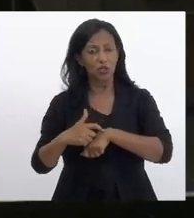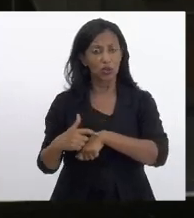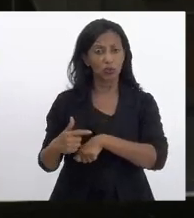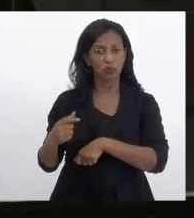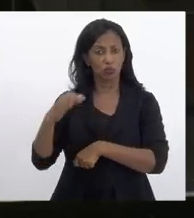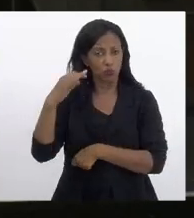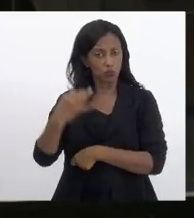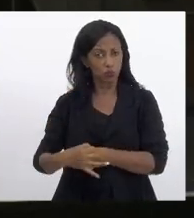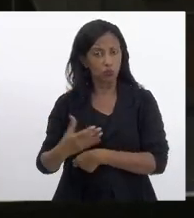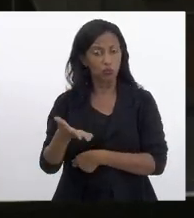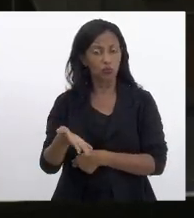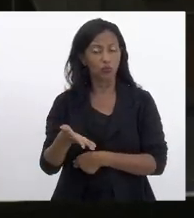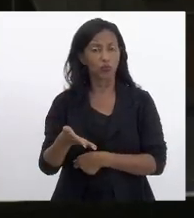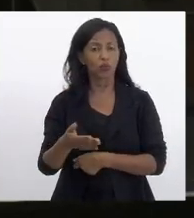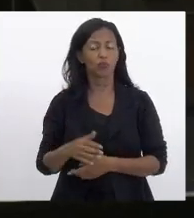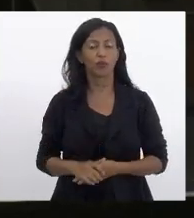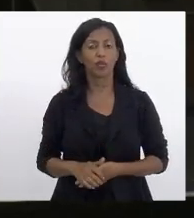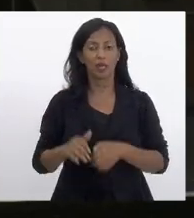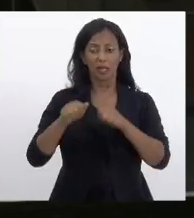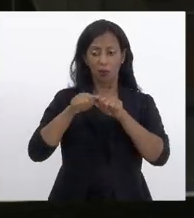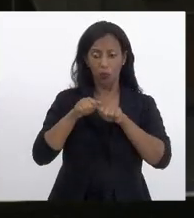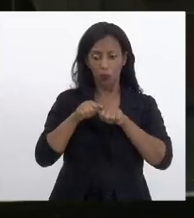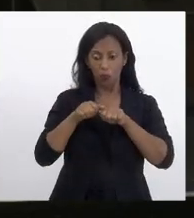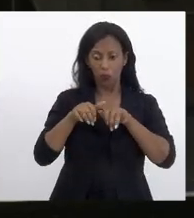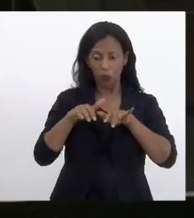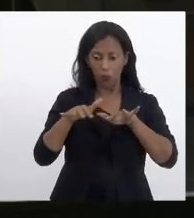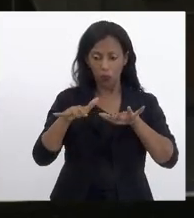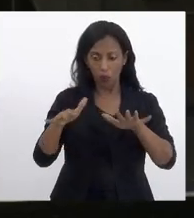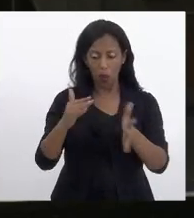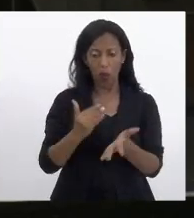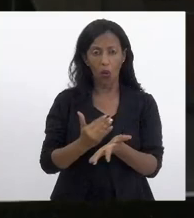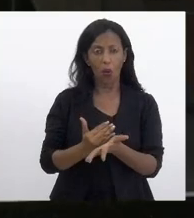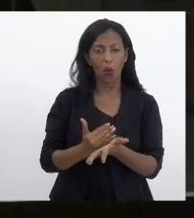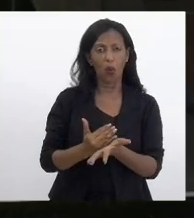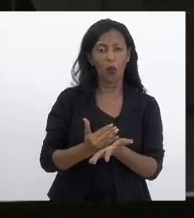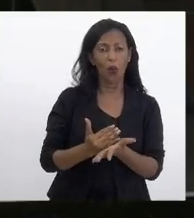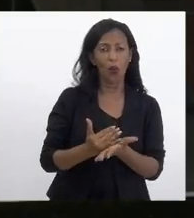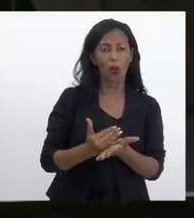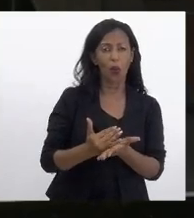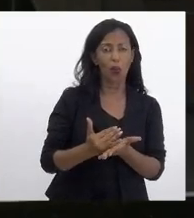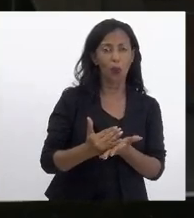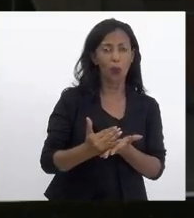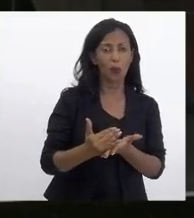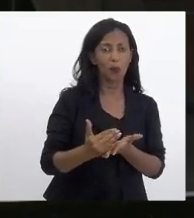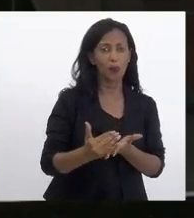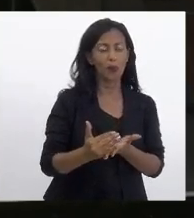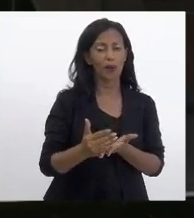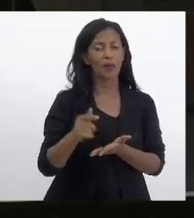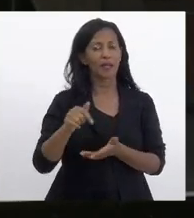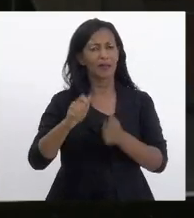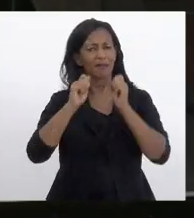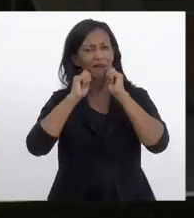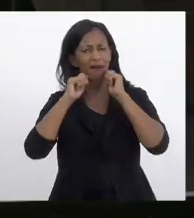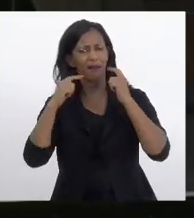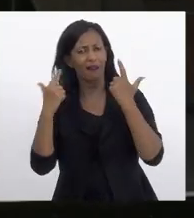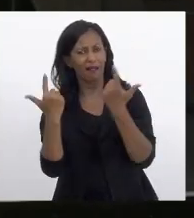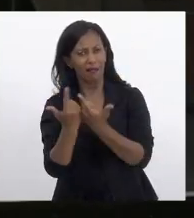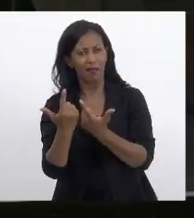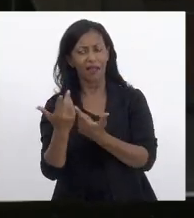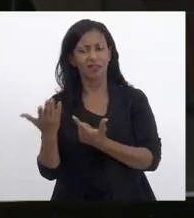no período que a pandemia começou a arrefecer, e já que a Assembleia estava no